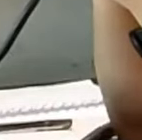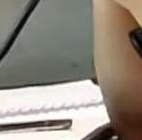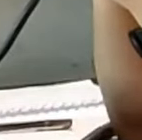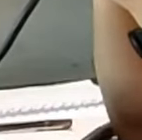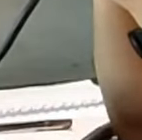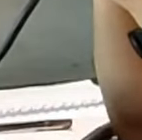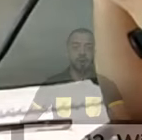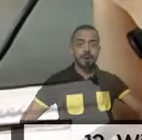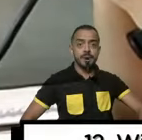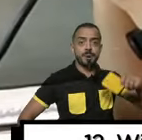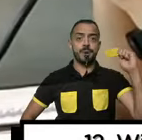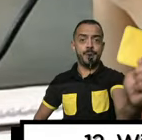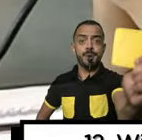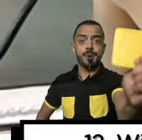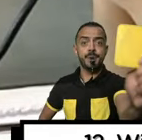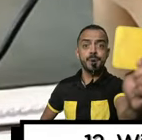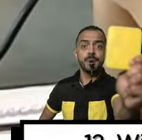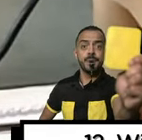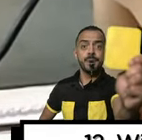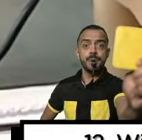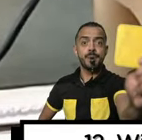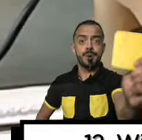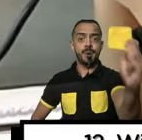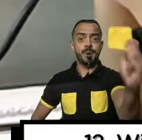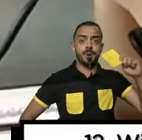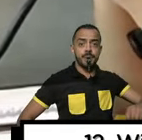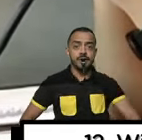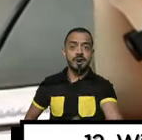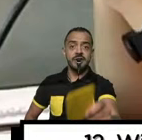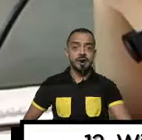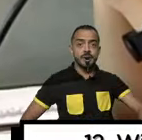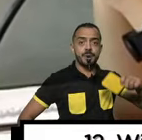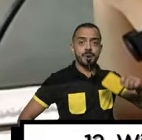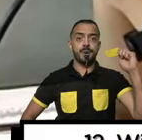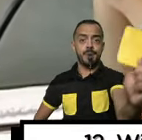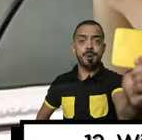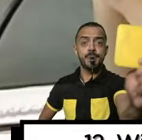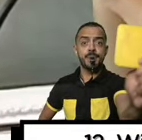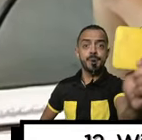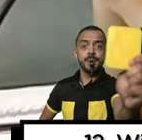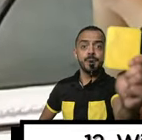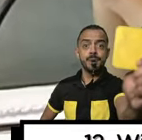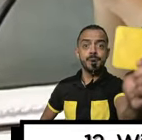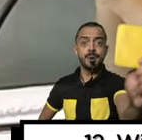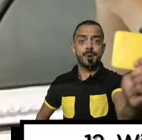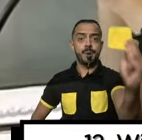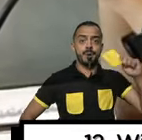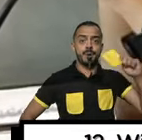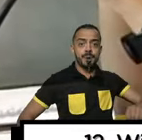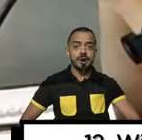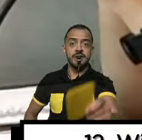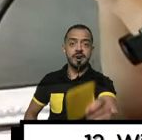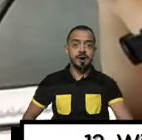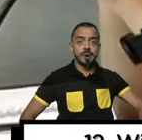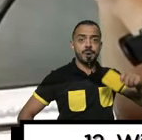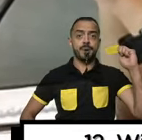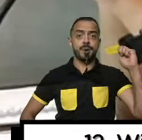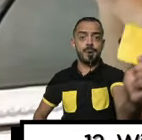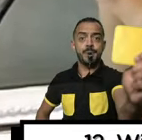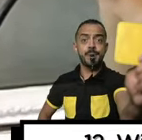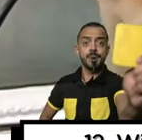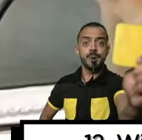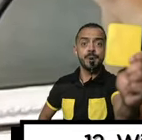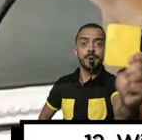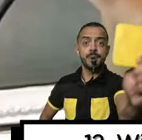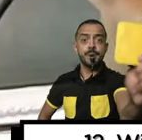zarate picou o pé nele no meio-campo aqui e os gols do Cruz na arena também foram assim ué em cima de perda de bola dos jogadores do Atlético o Atlético tenta a tabela entrada